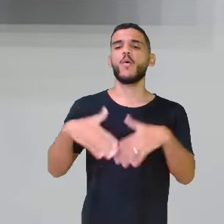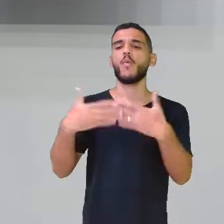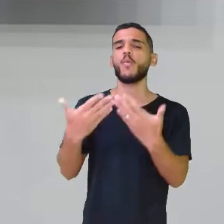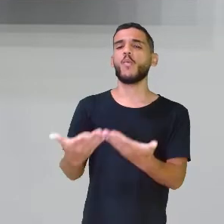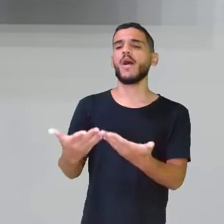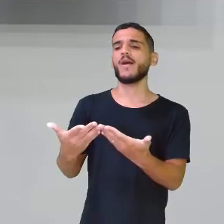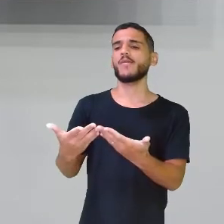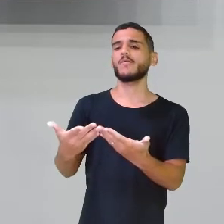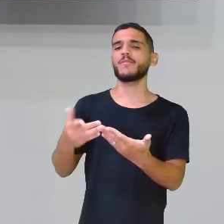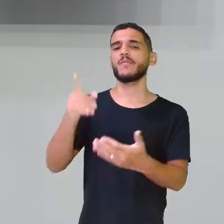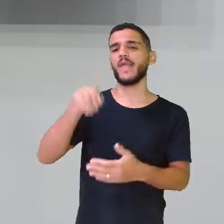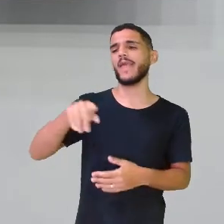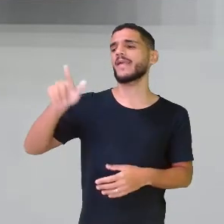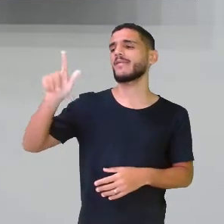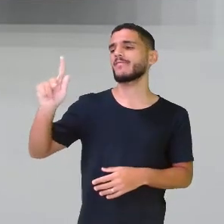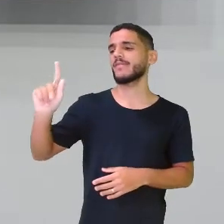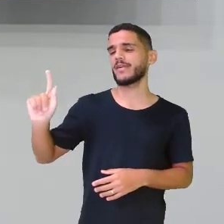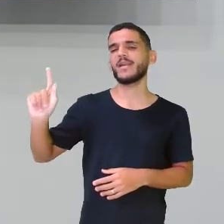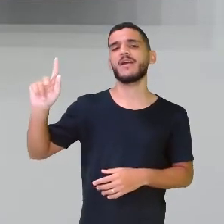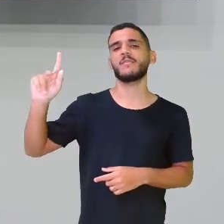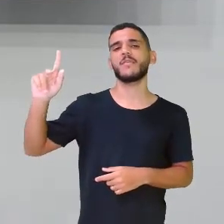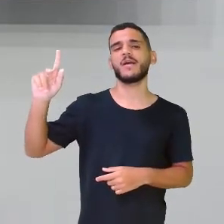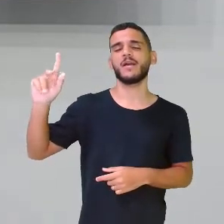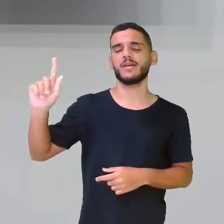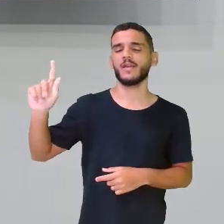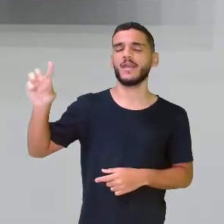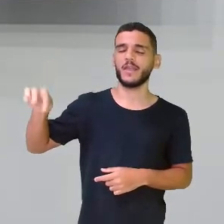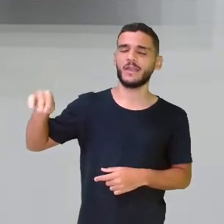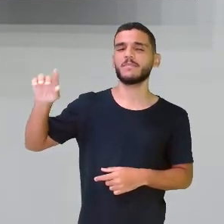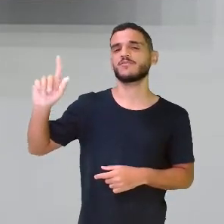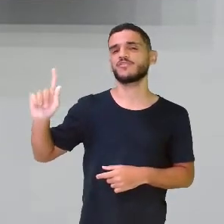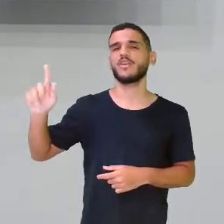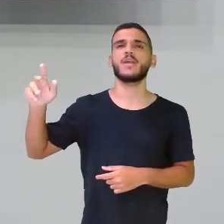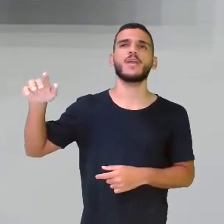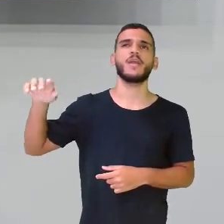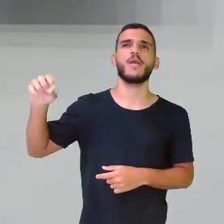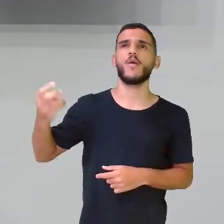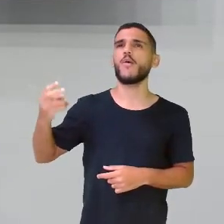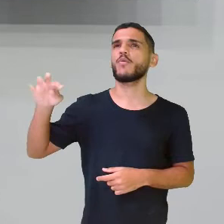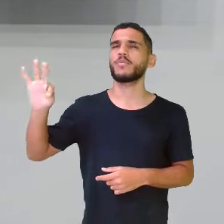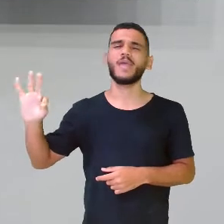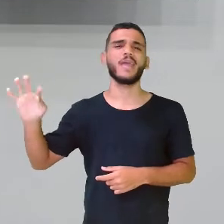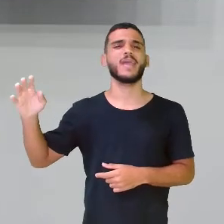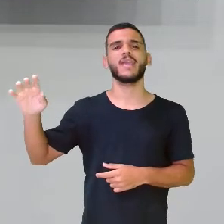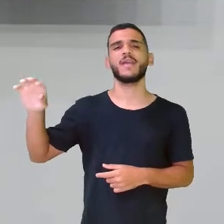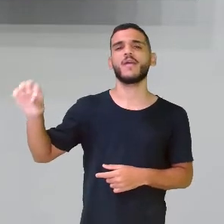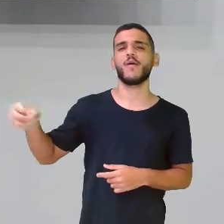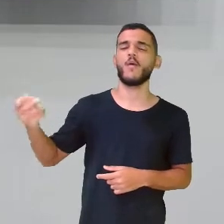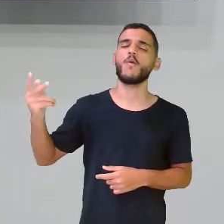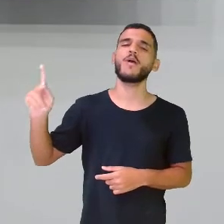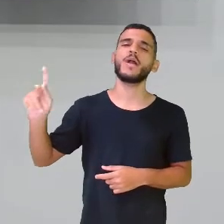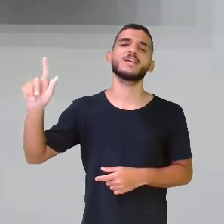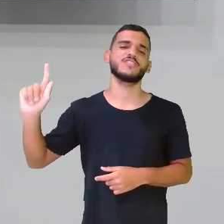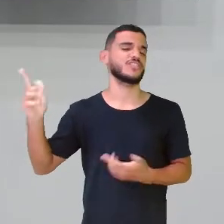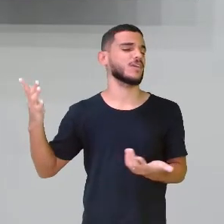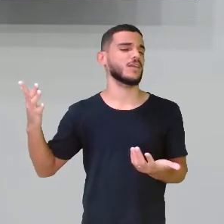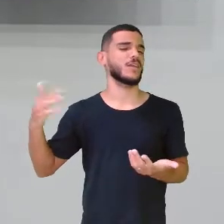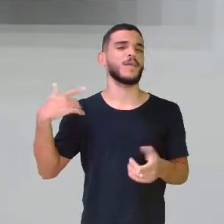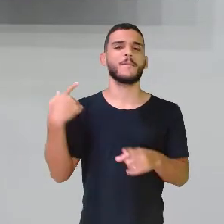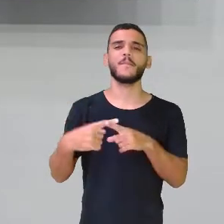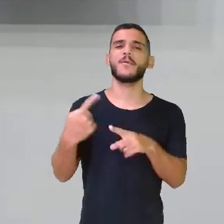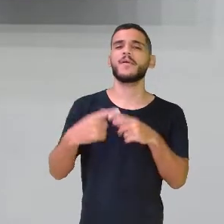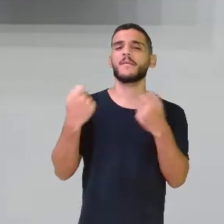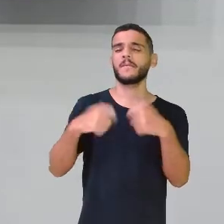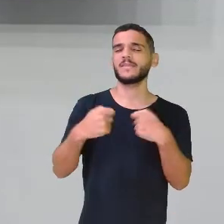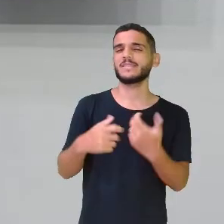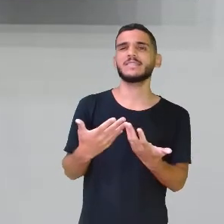medida correta. É por isso que a gente estuda as grandezas e as medidas. Porque eu não vou colocar